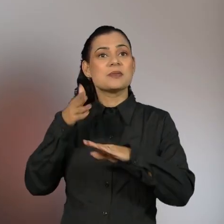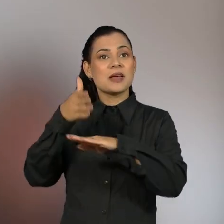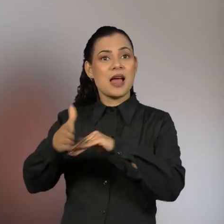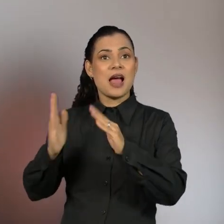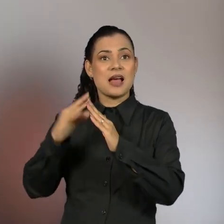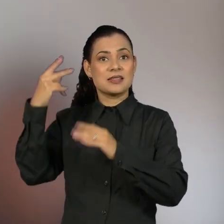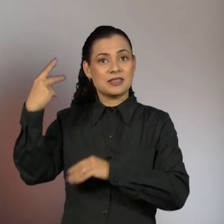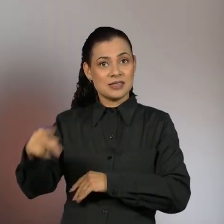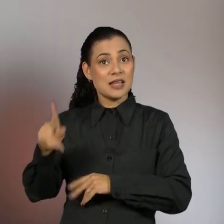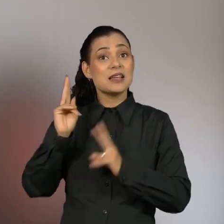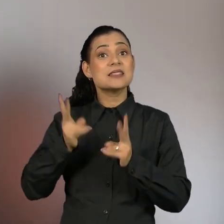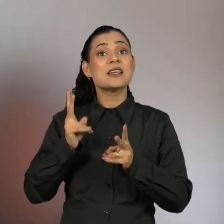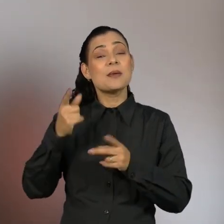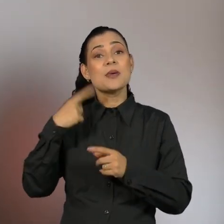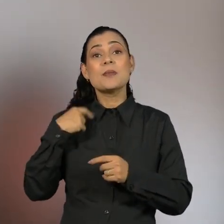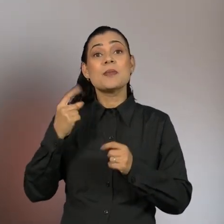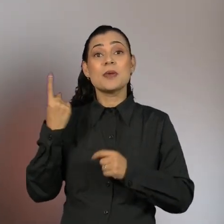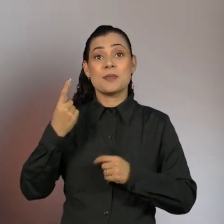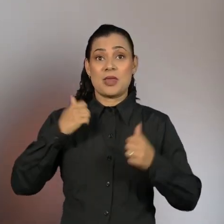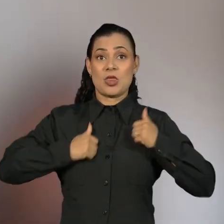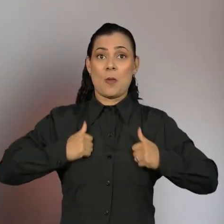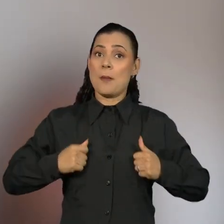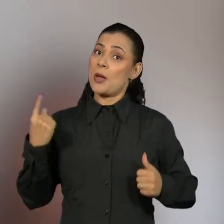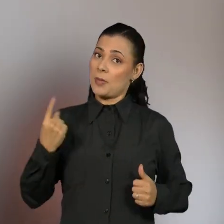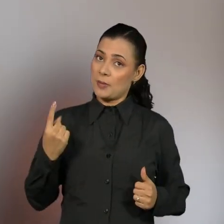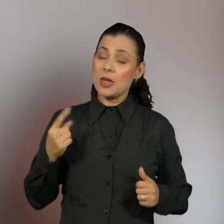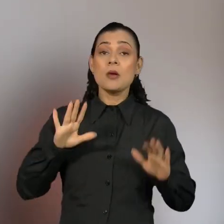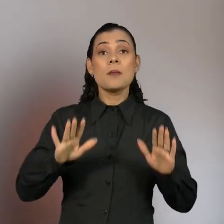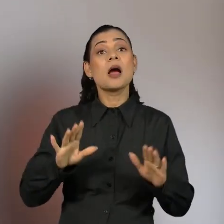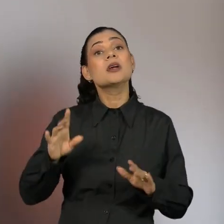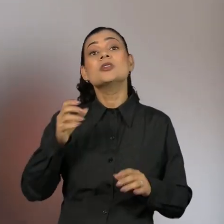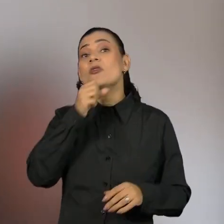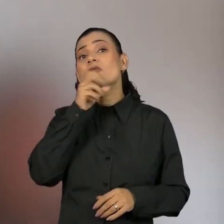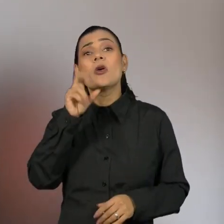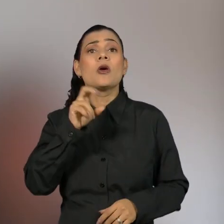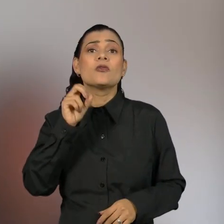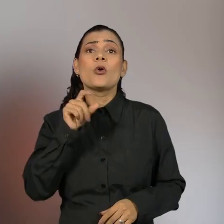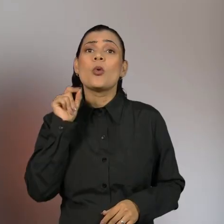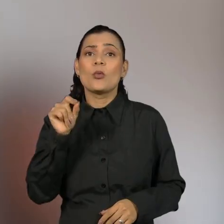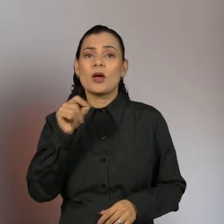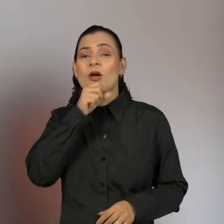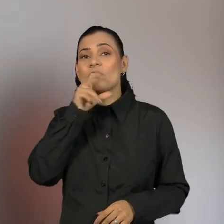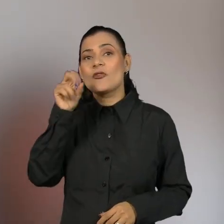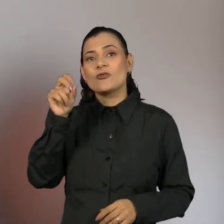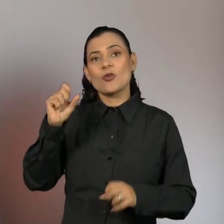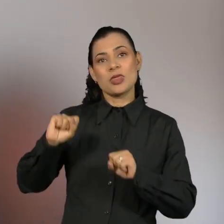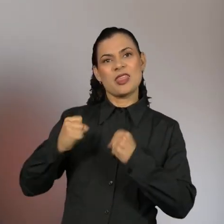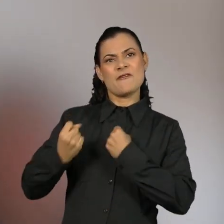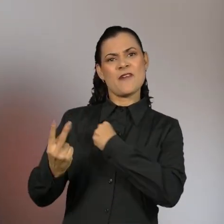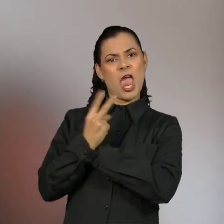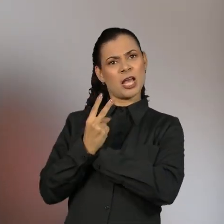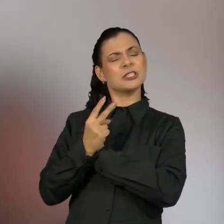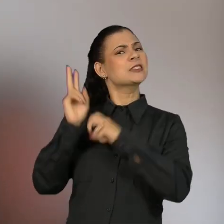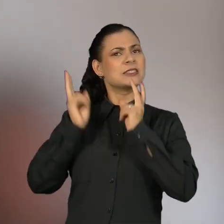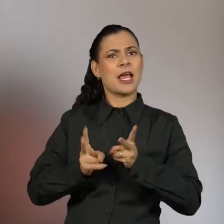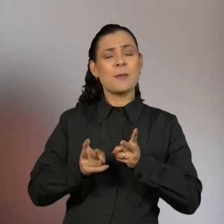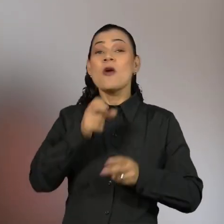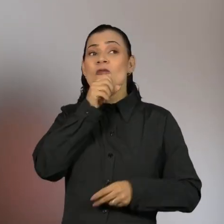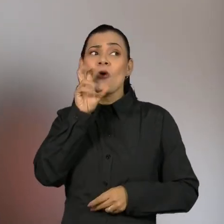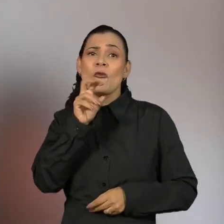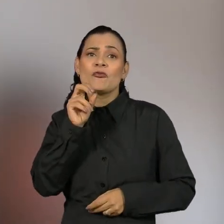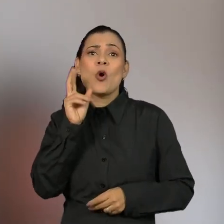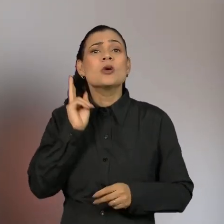dela, a primeira coisa que tem que fazer é tomar banho. Mas o vovô, ele nos defende. Aí ele fala, sempre que a